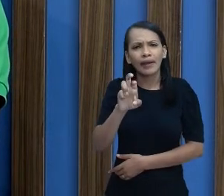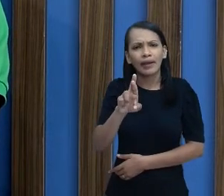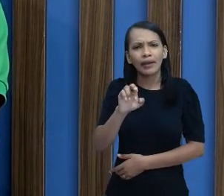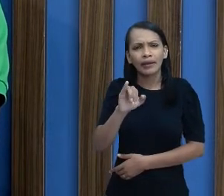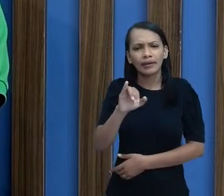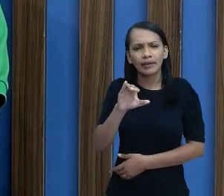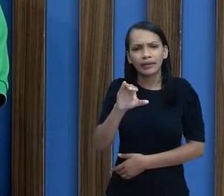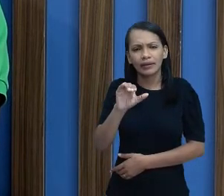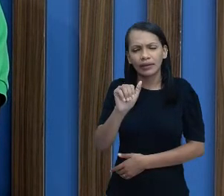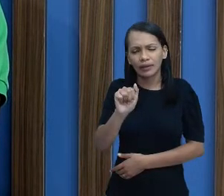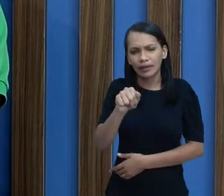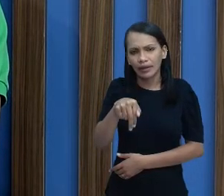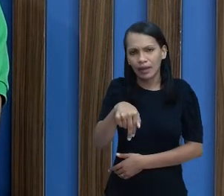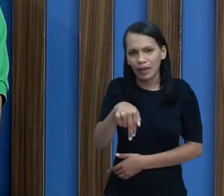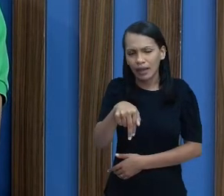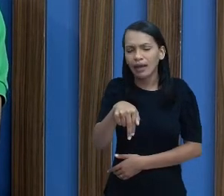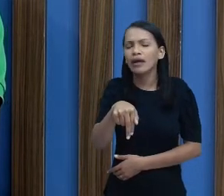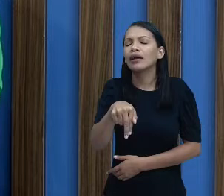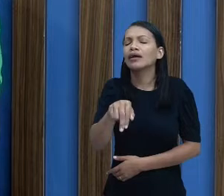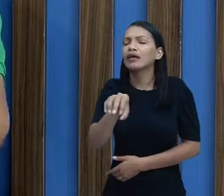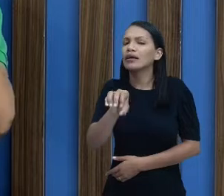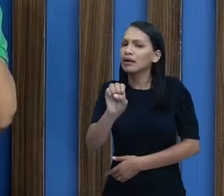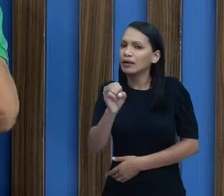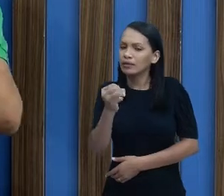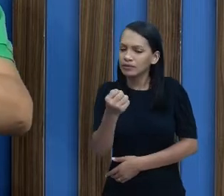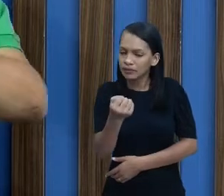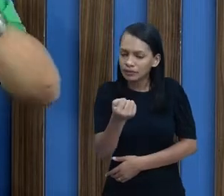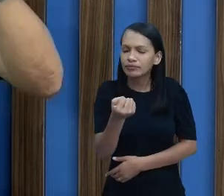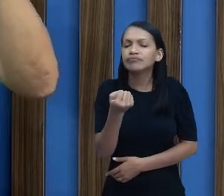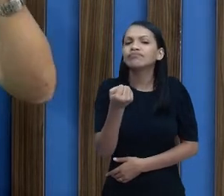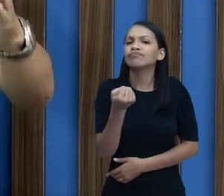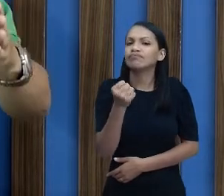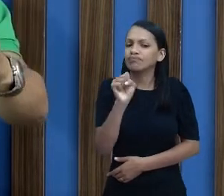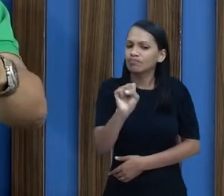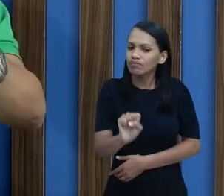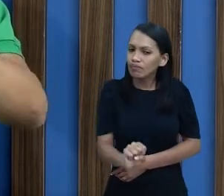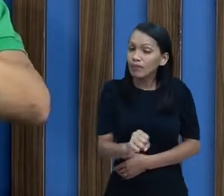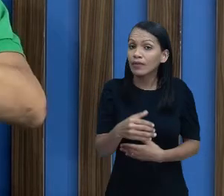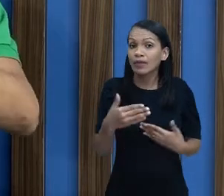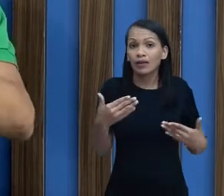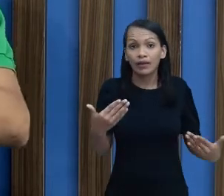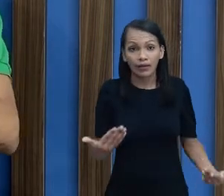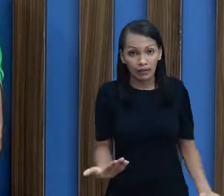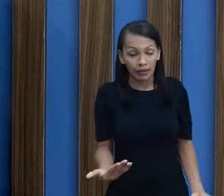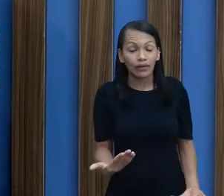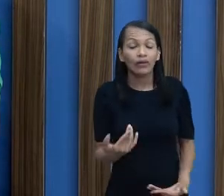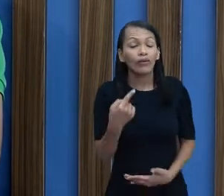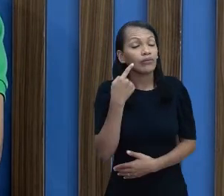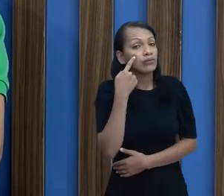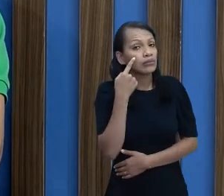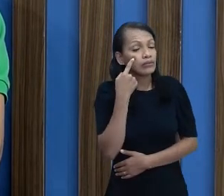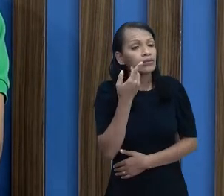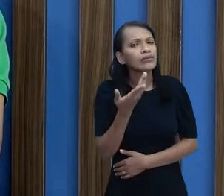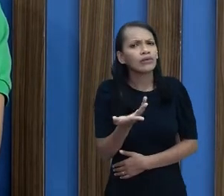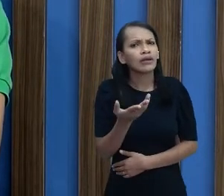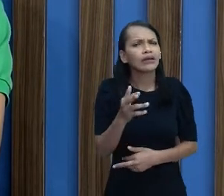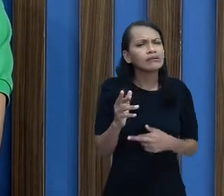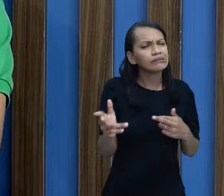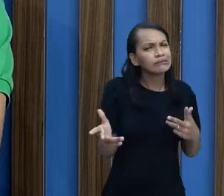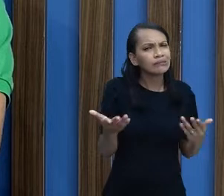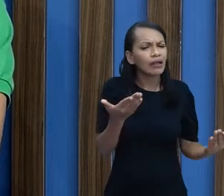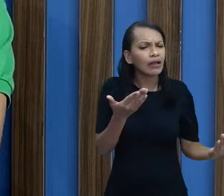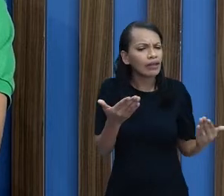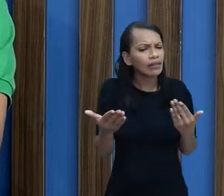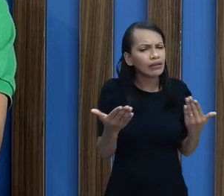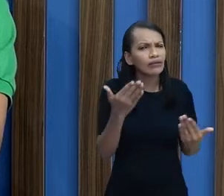somos sul-americanos, né? Como também tem o centro-americano e o norte-americano. Então, fazer essa distinção aí, para que a gente vá incutindo